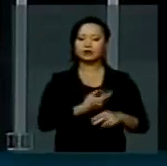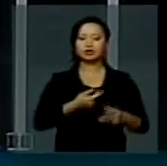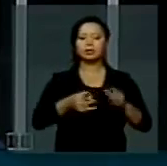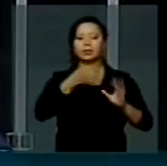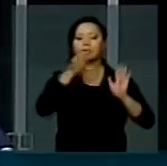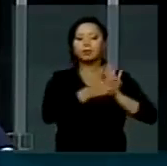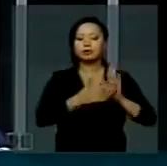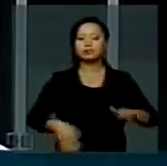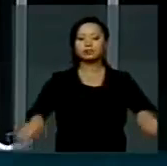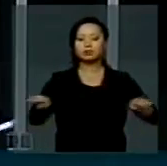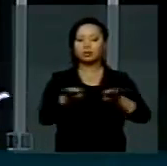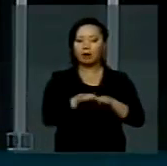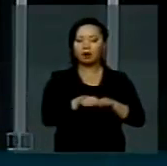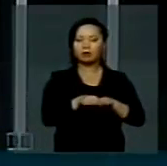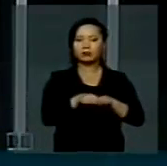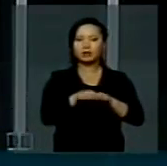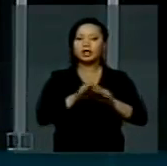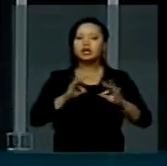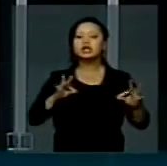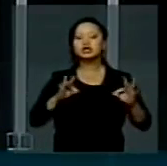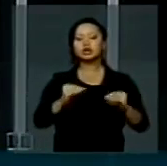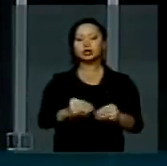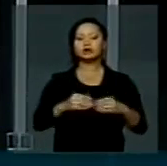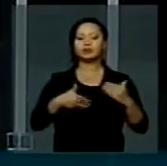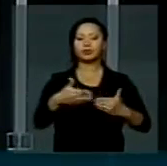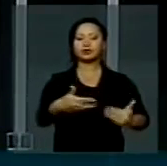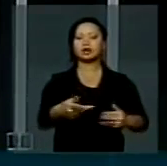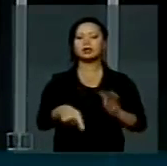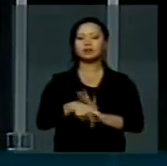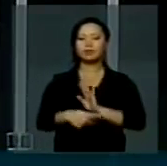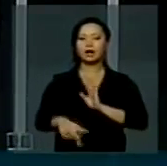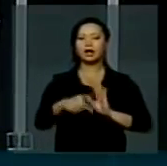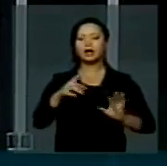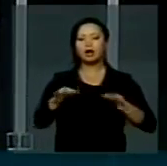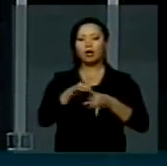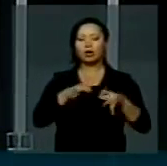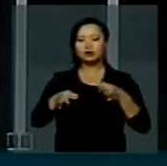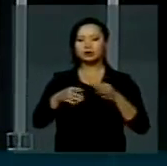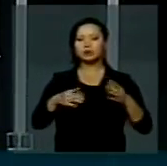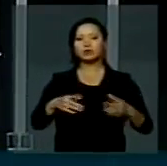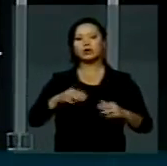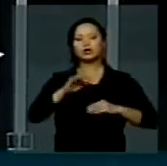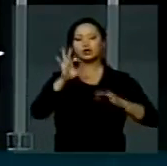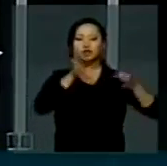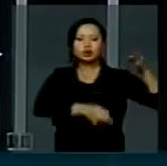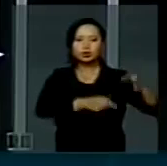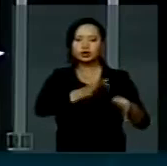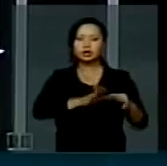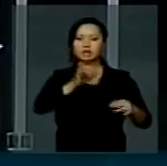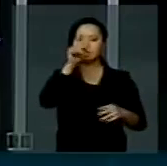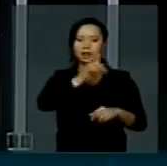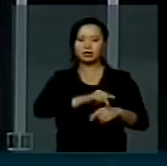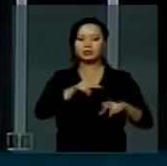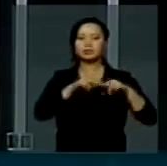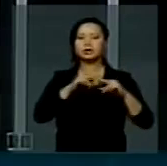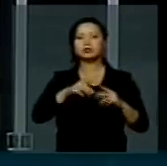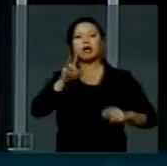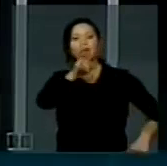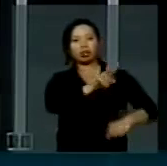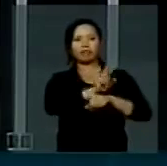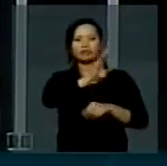igualamos todos os procedimentos com relação aos demais órgãos das carreiras jurídicas do país. Então a Defensoria Pública da União